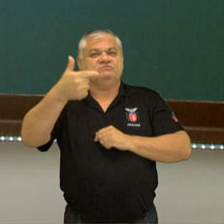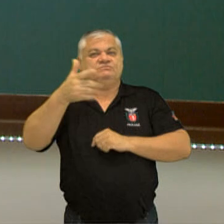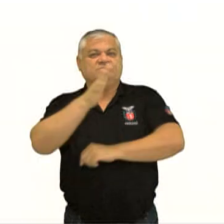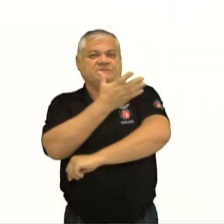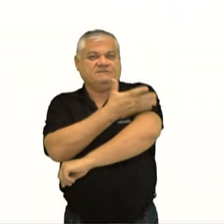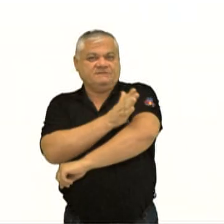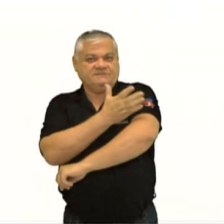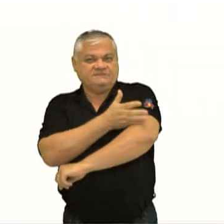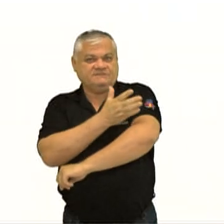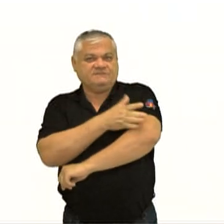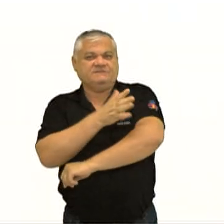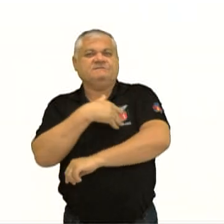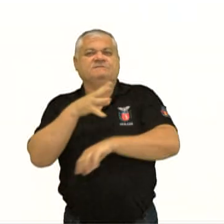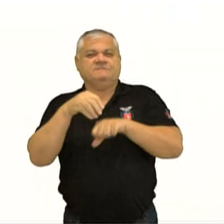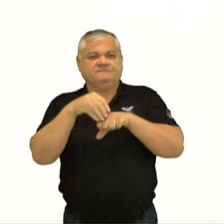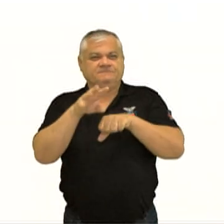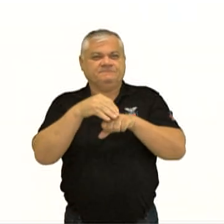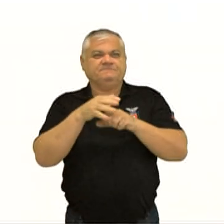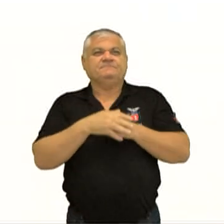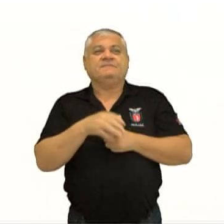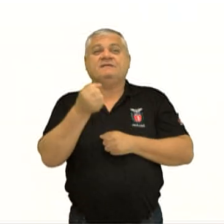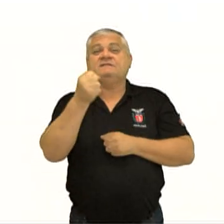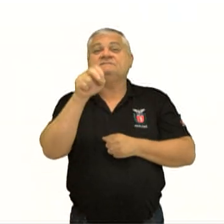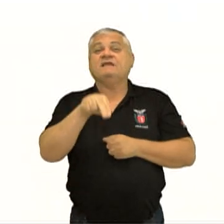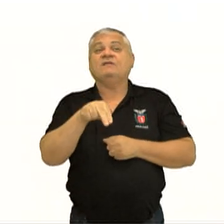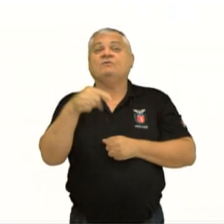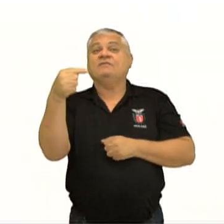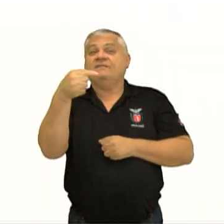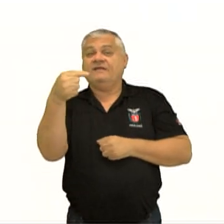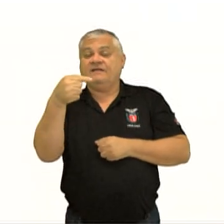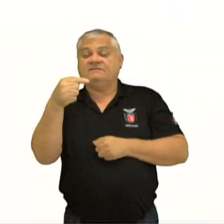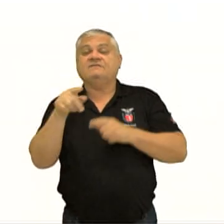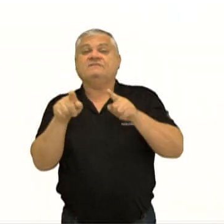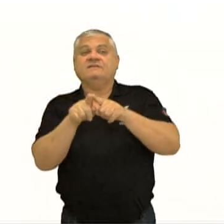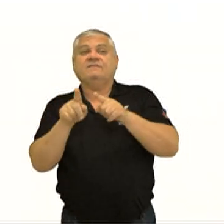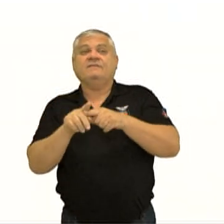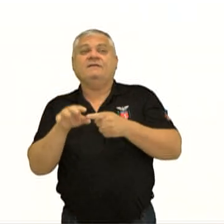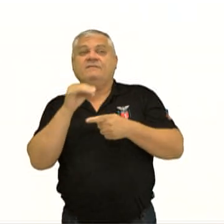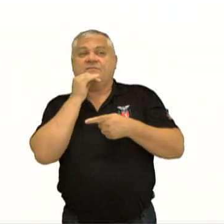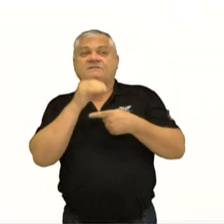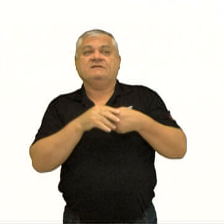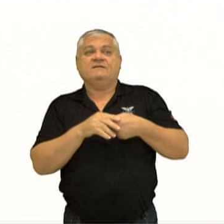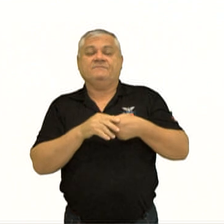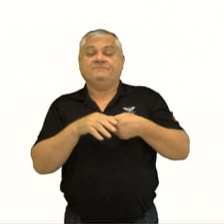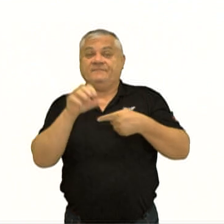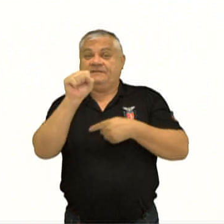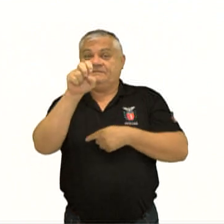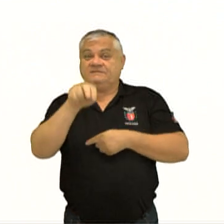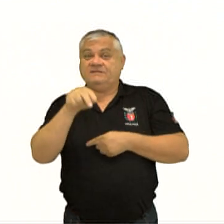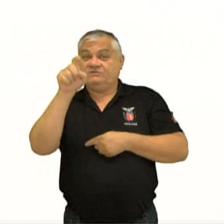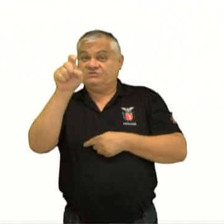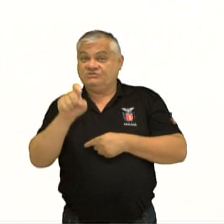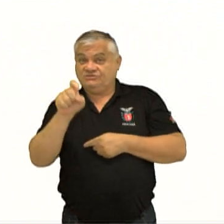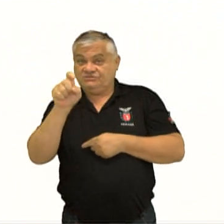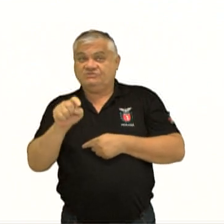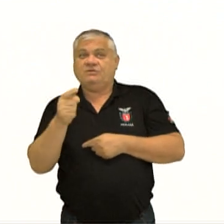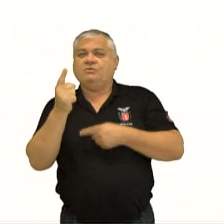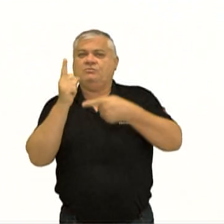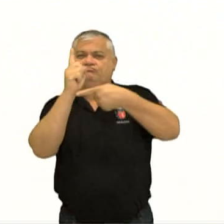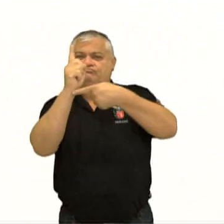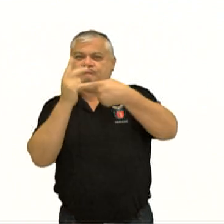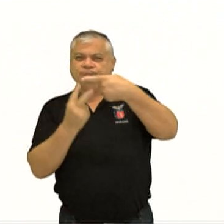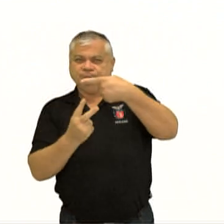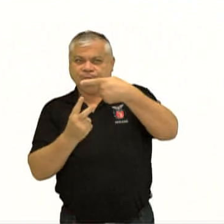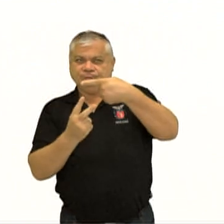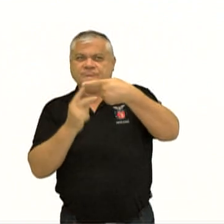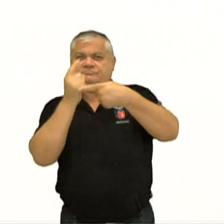outro exercício, onde eu já te dou um seno negativo e também te passo o intervalo em que ele está. Então, o seno do ângulo é menos meio.